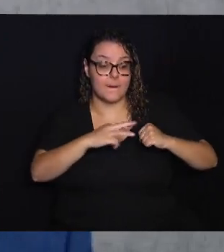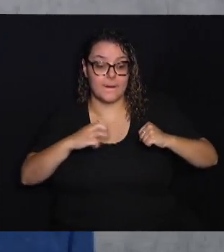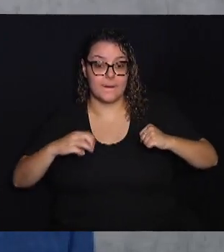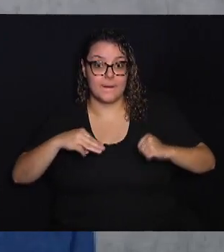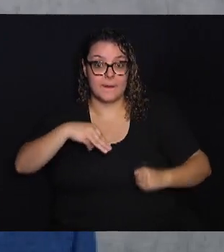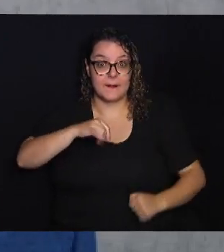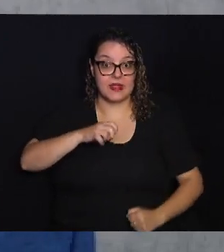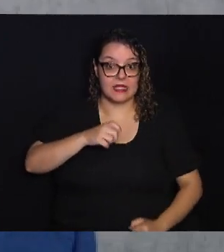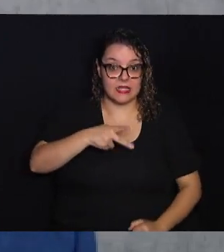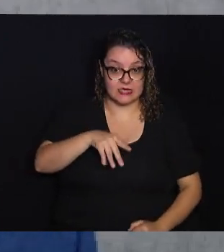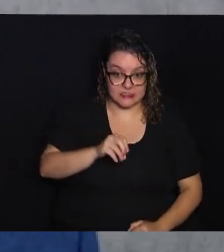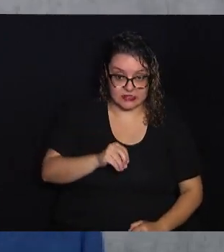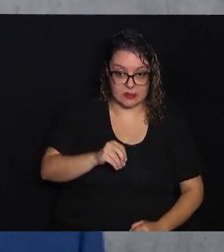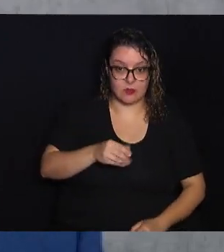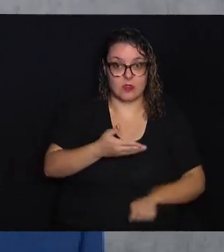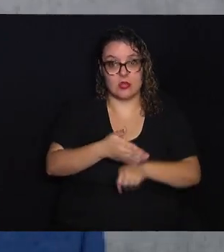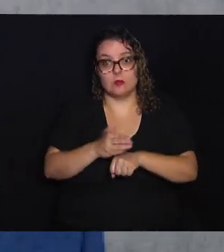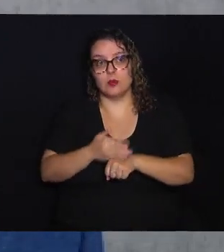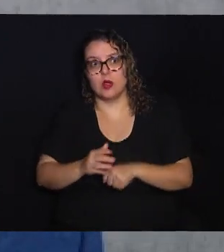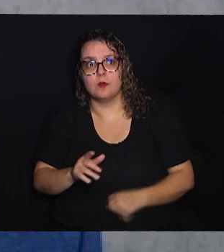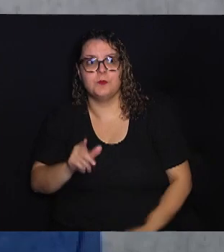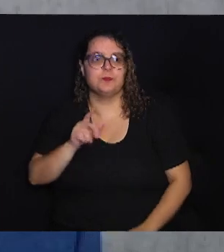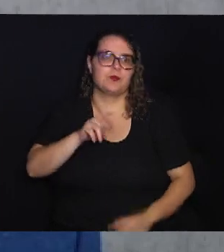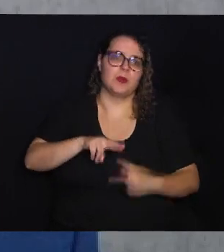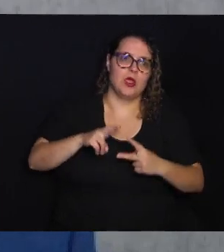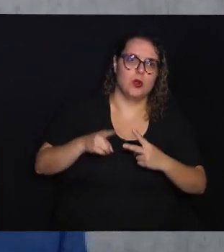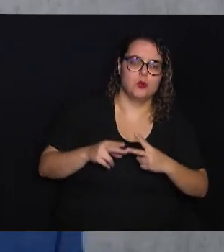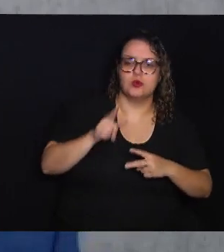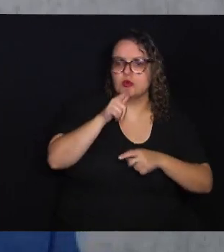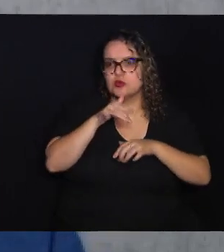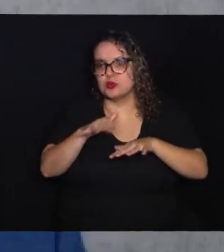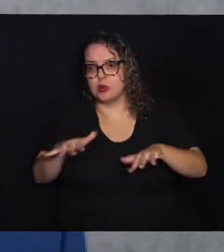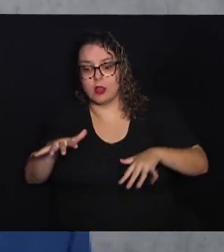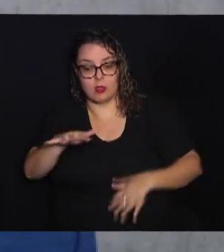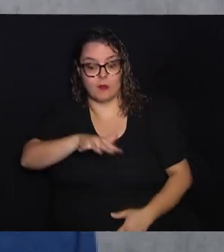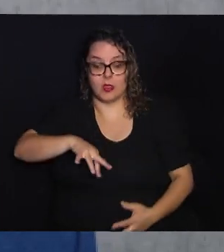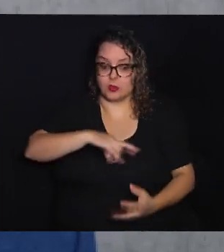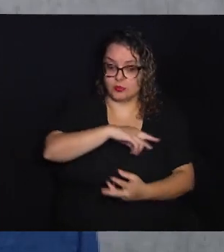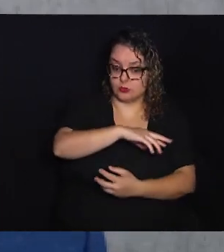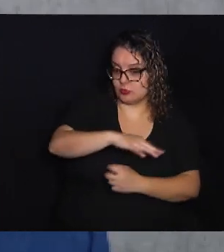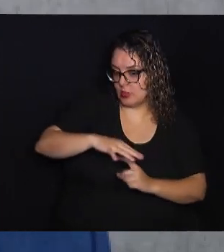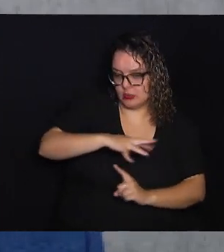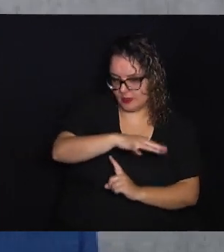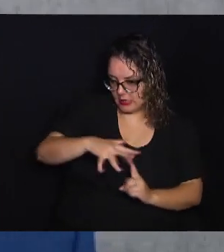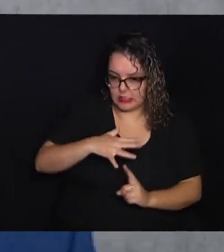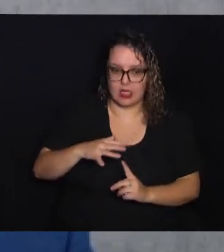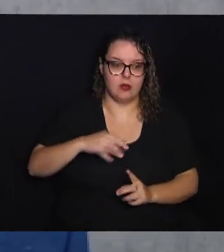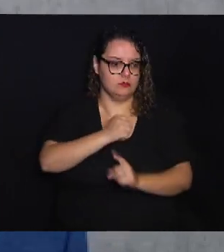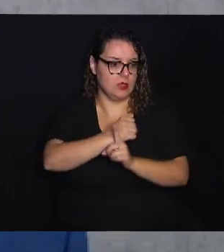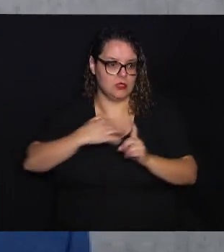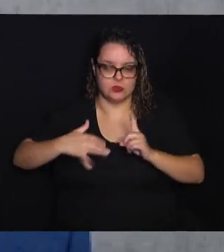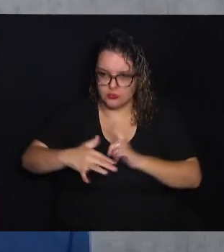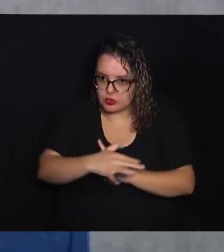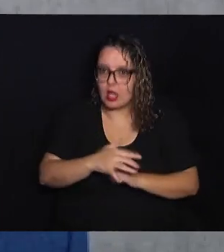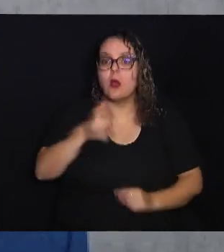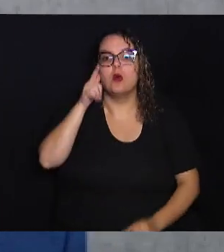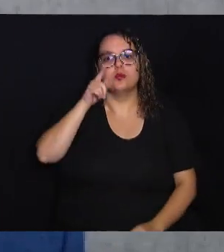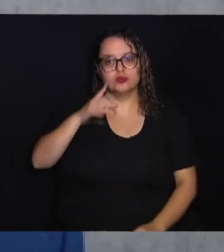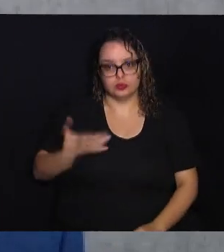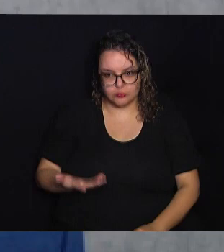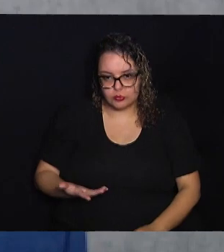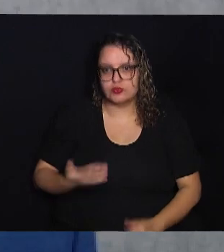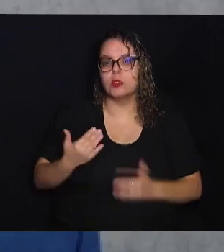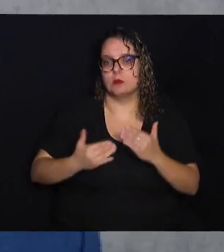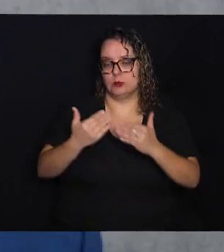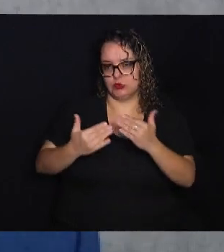envolve a mineração, as práticas envolvidas, recursos hídricos, a parte ambiental, a parte social, isso